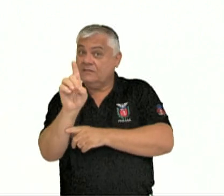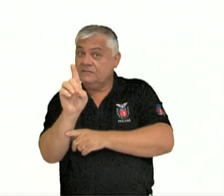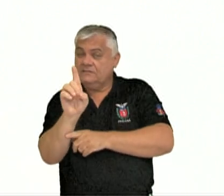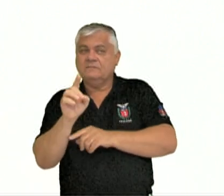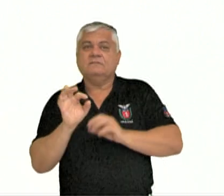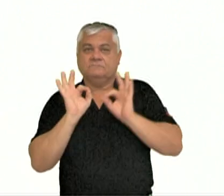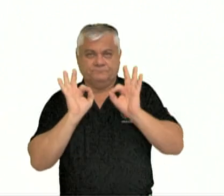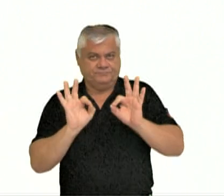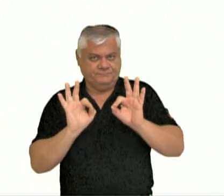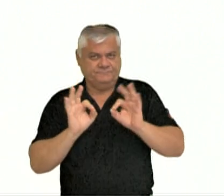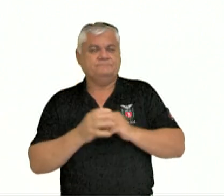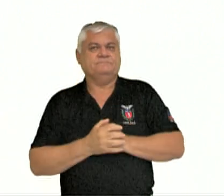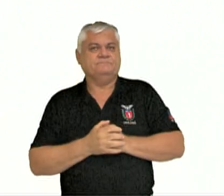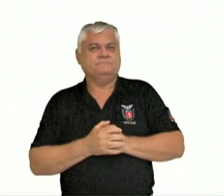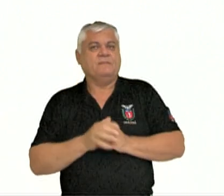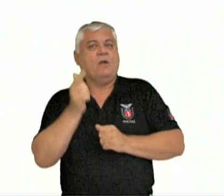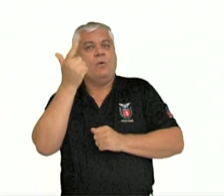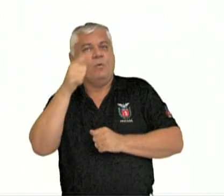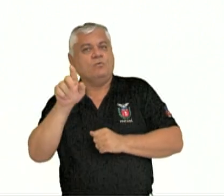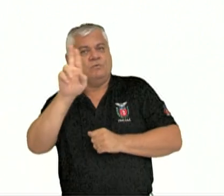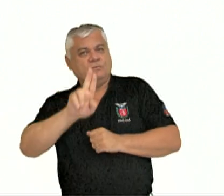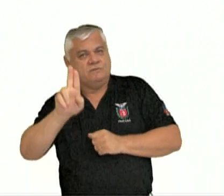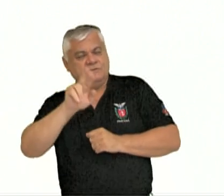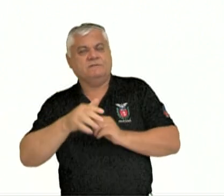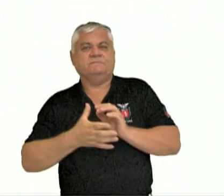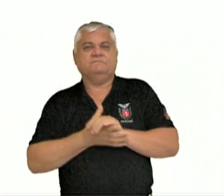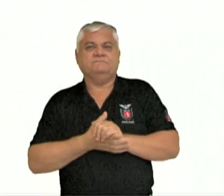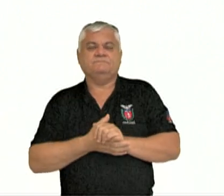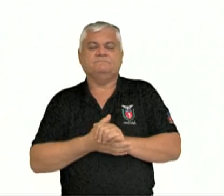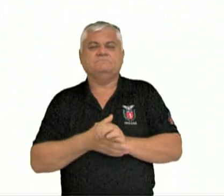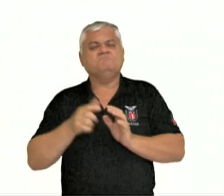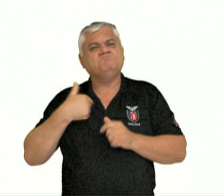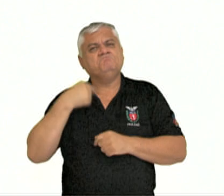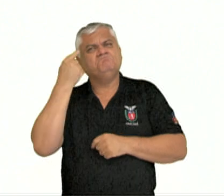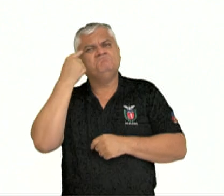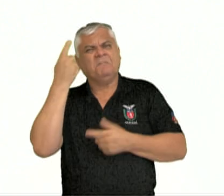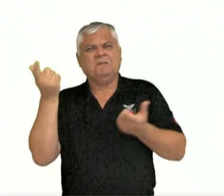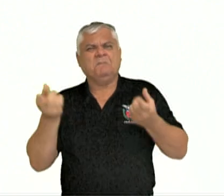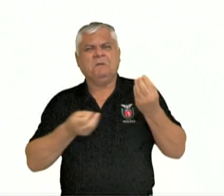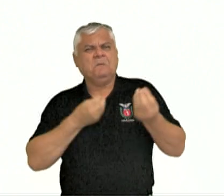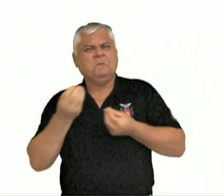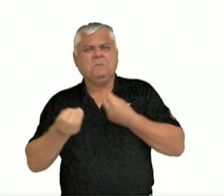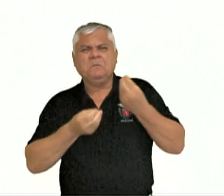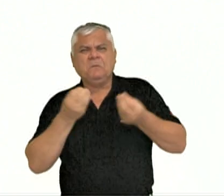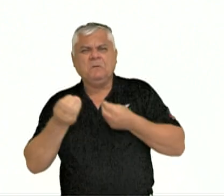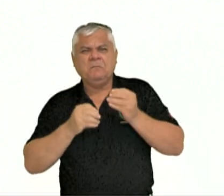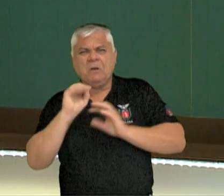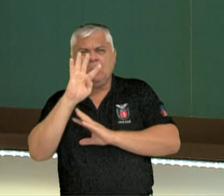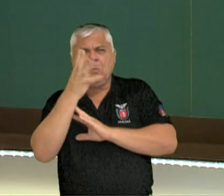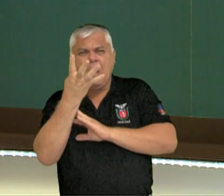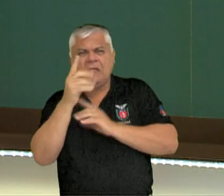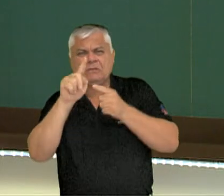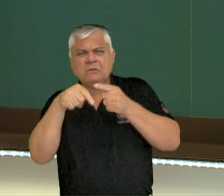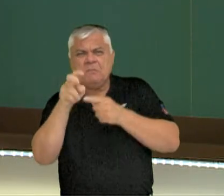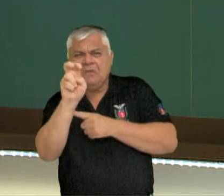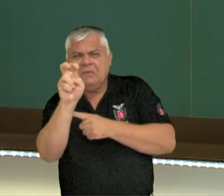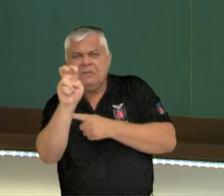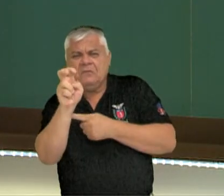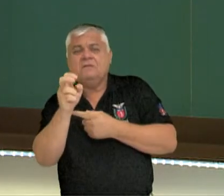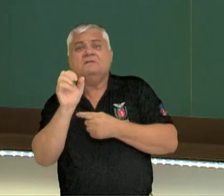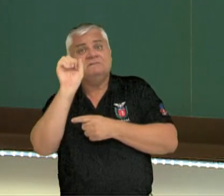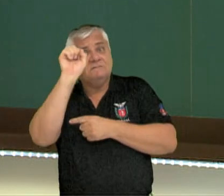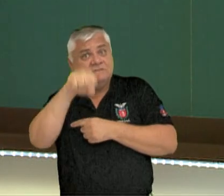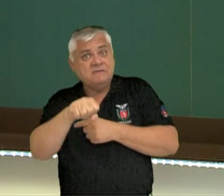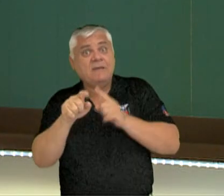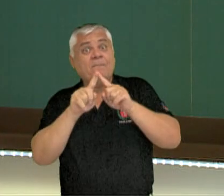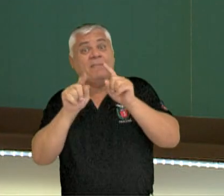gente? Em radianos, é uma outra unidade de medida. Porque vocês podem pensar em casa, nossa, professora, mas não vale 4,5 centímetros? Sim,